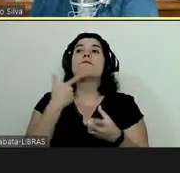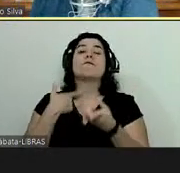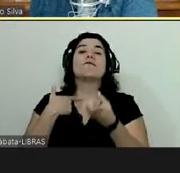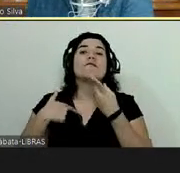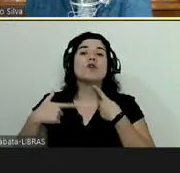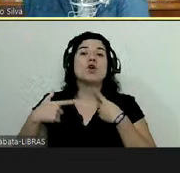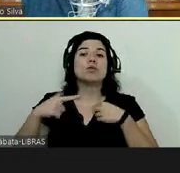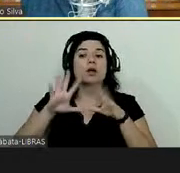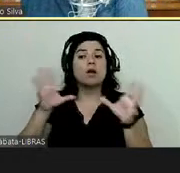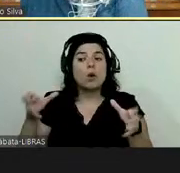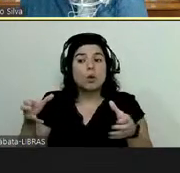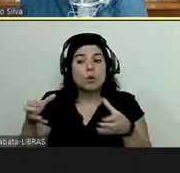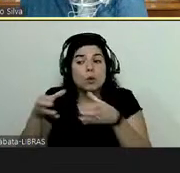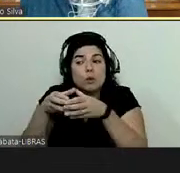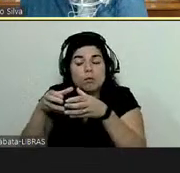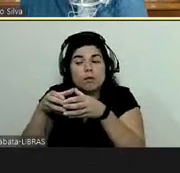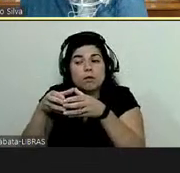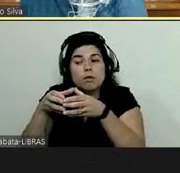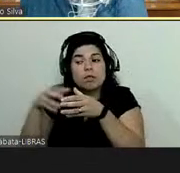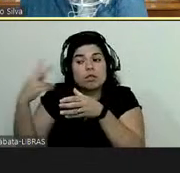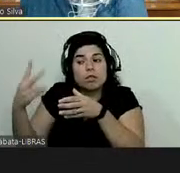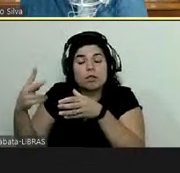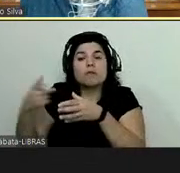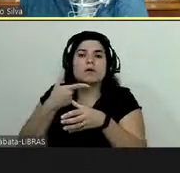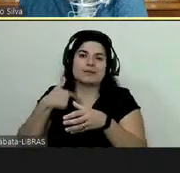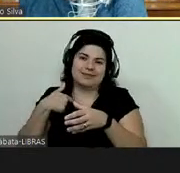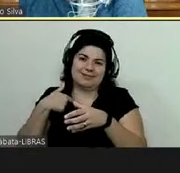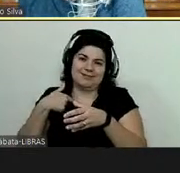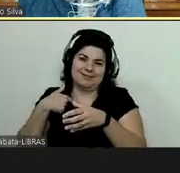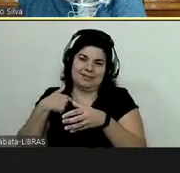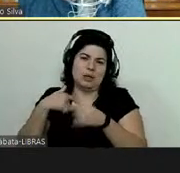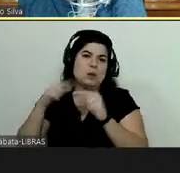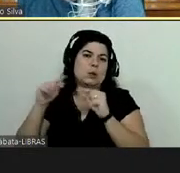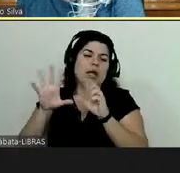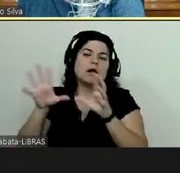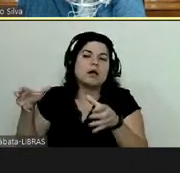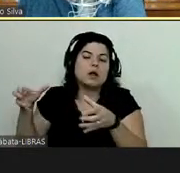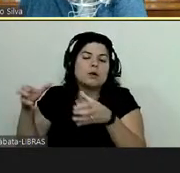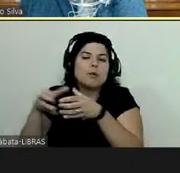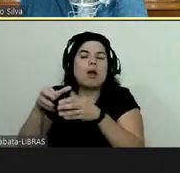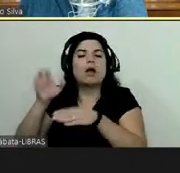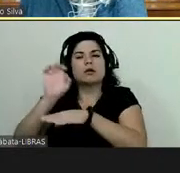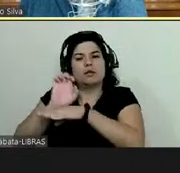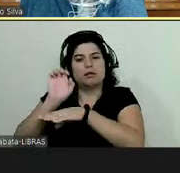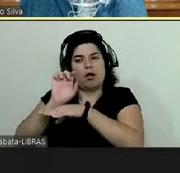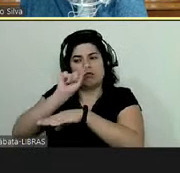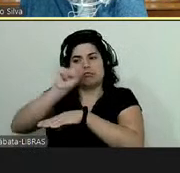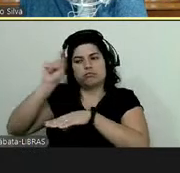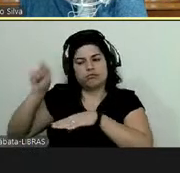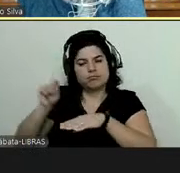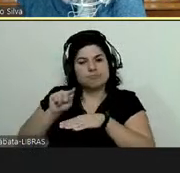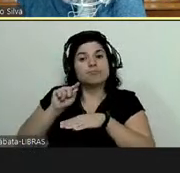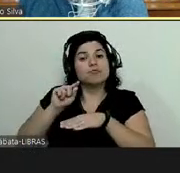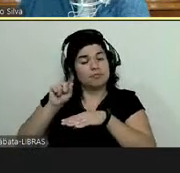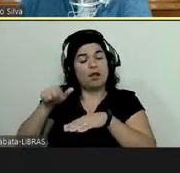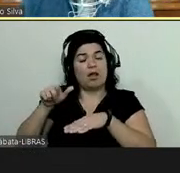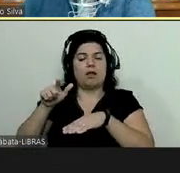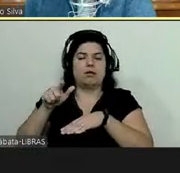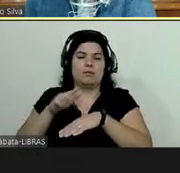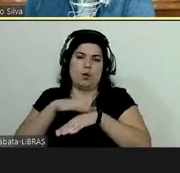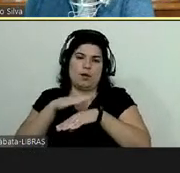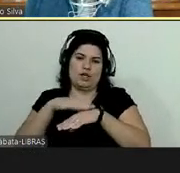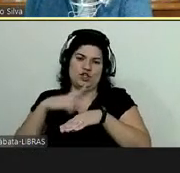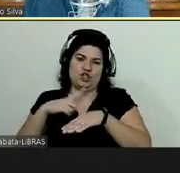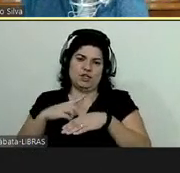desejos de uma determinada oligarquia O que eram as oligarquias estaduais naquele contexto naquele momento